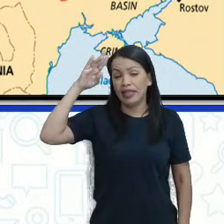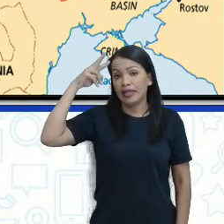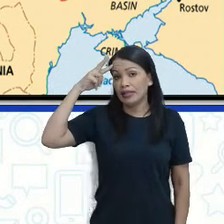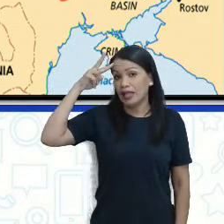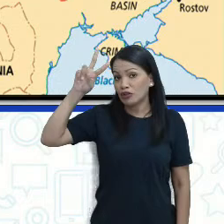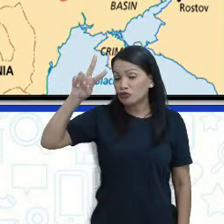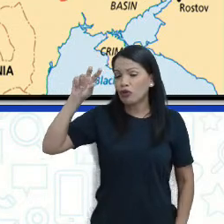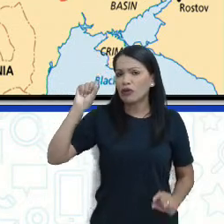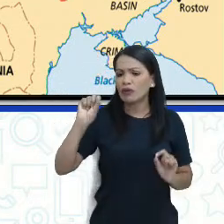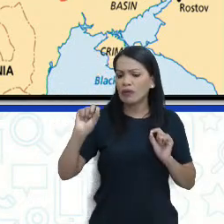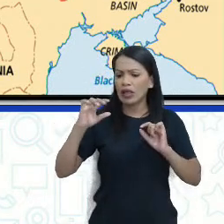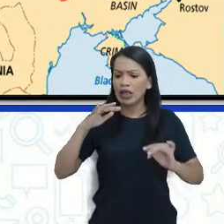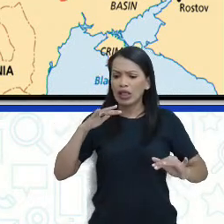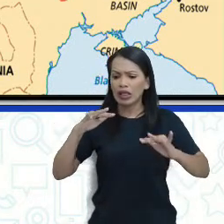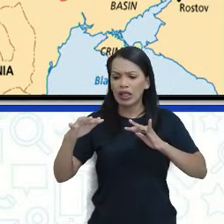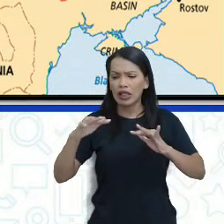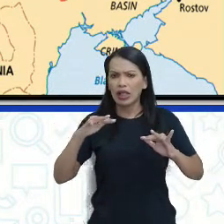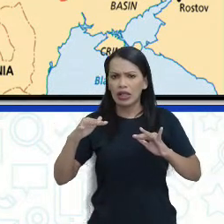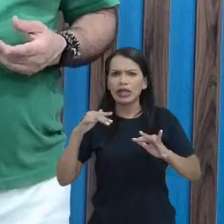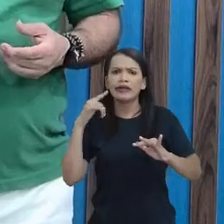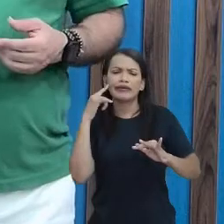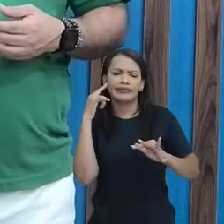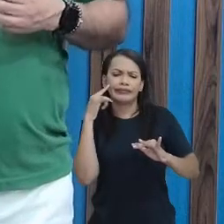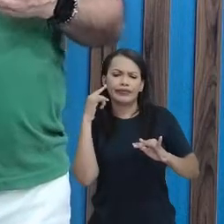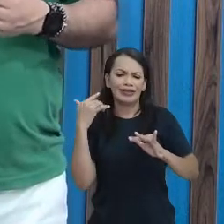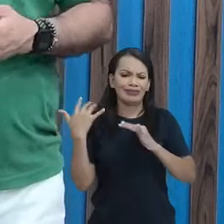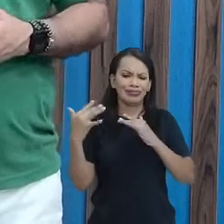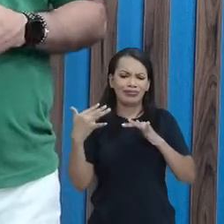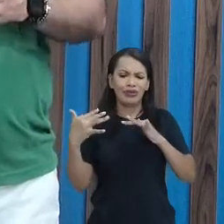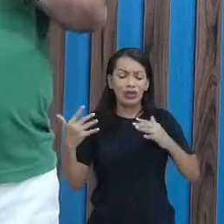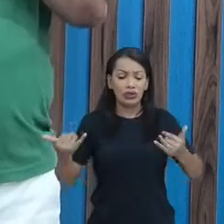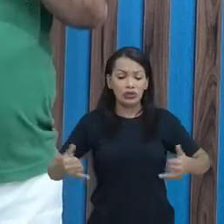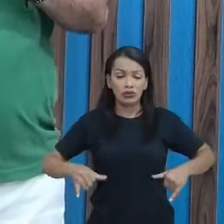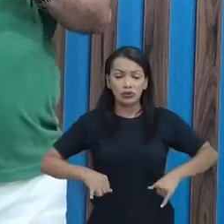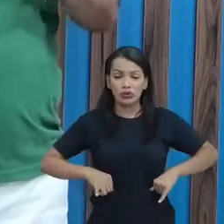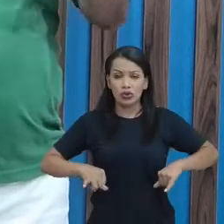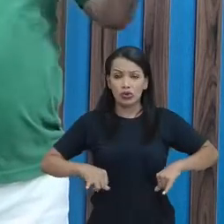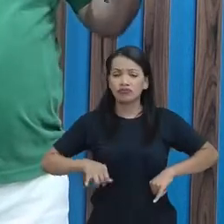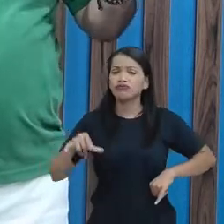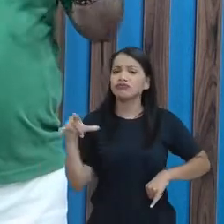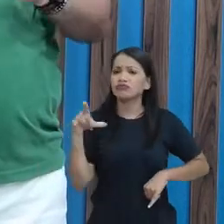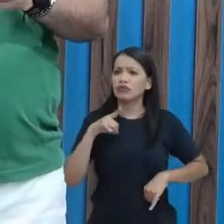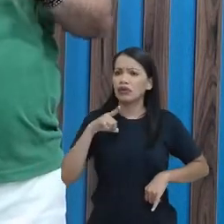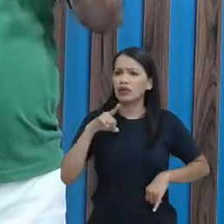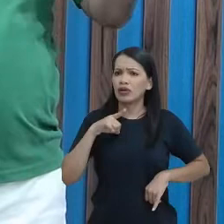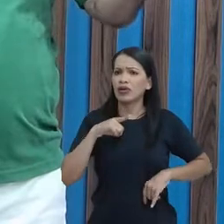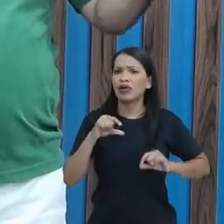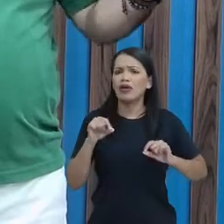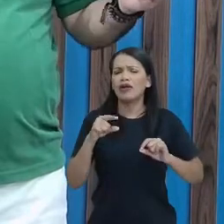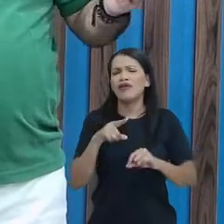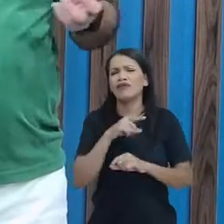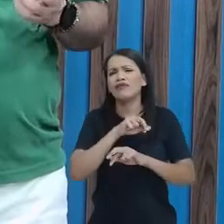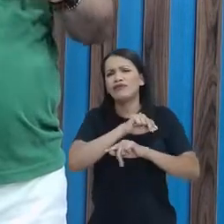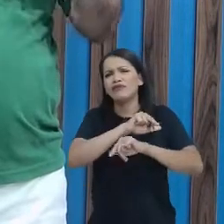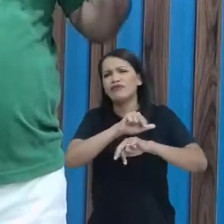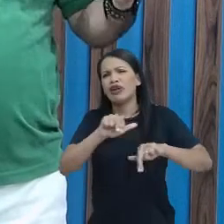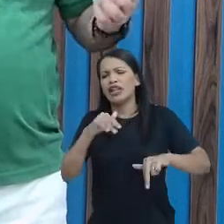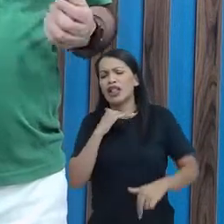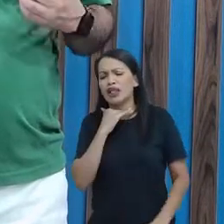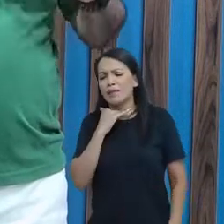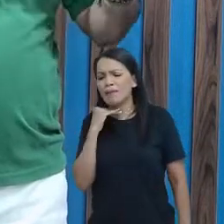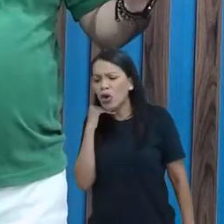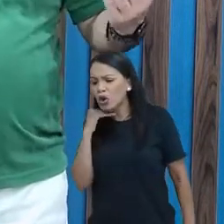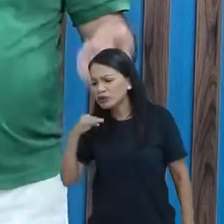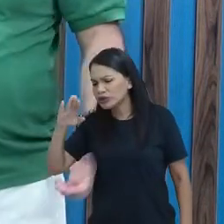de mobilização de tropas e baixas, né, sofridas, né? Vai ter baixas, né, ou seja, mortes, né, de soldados